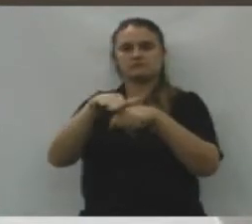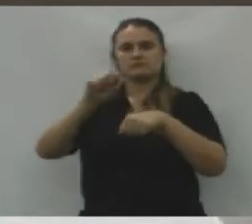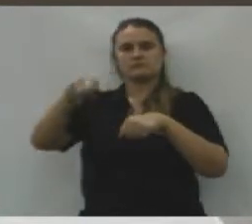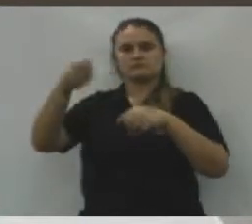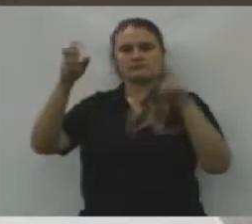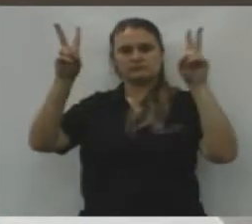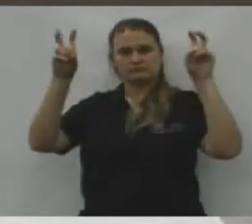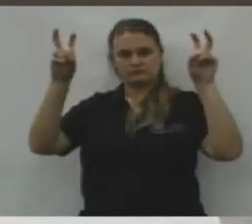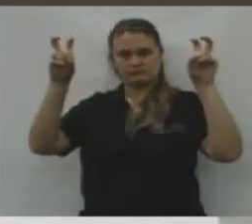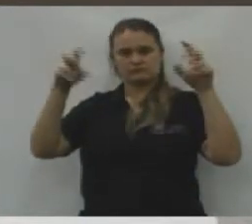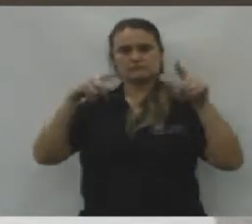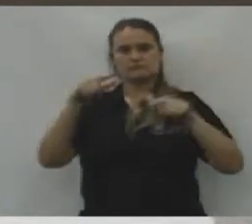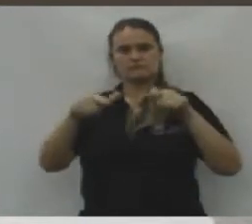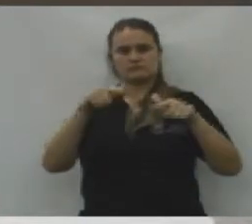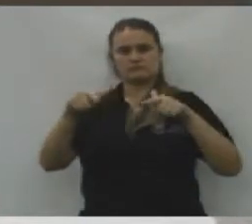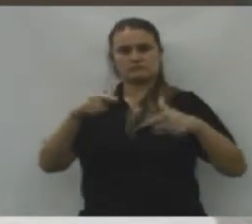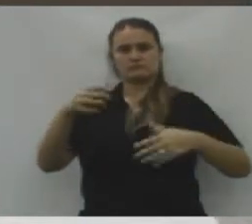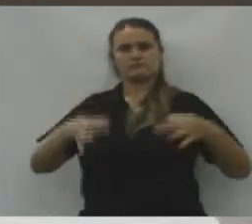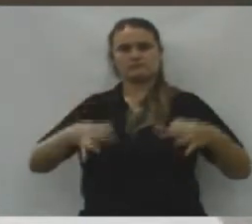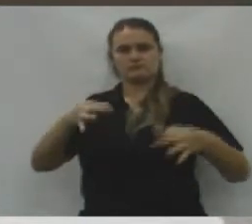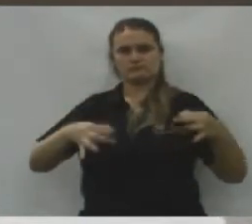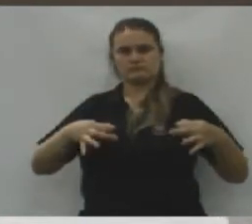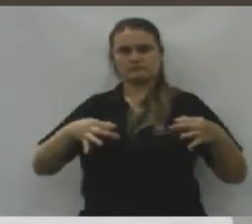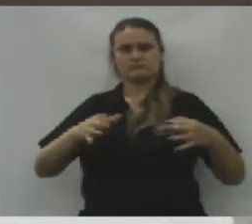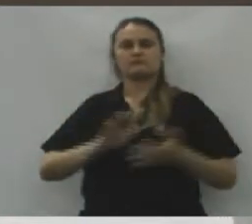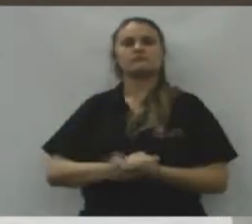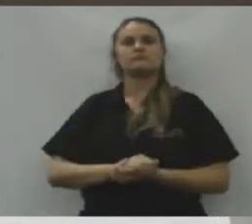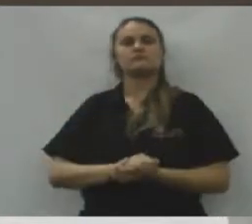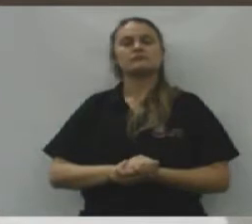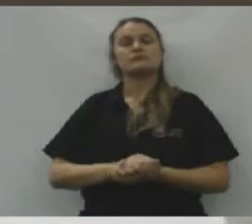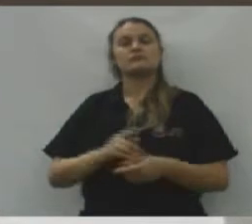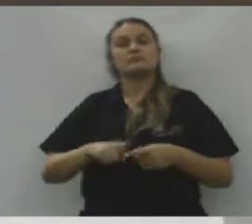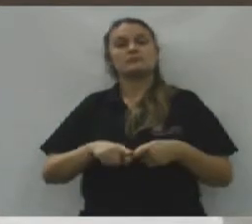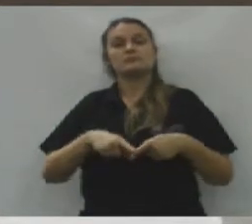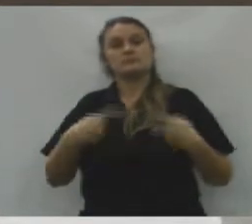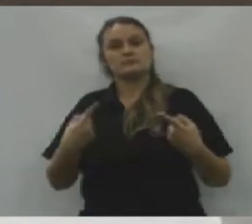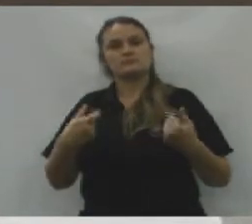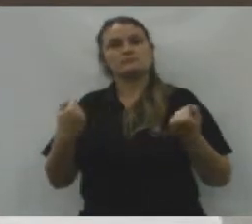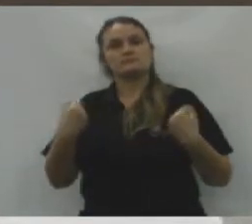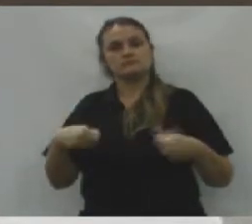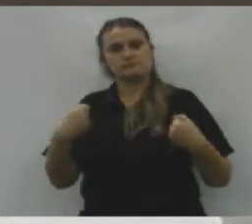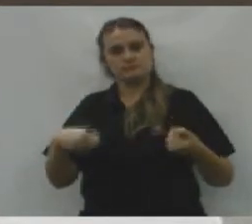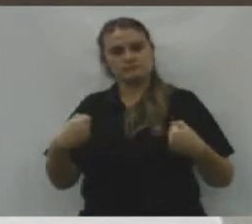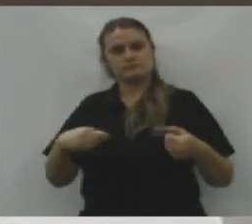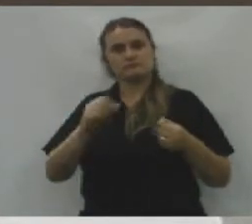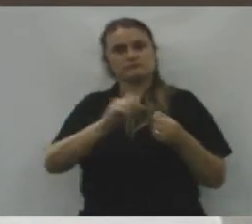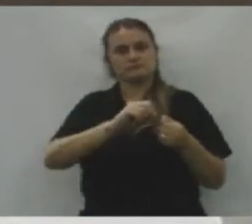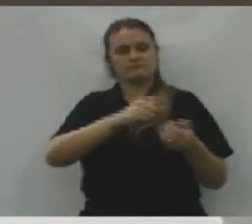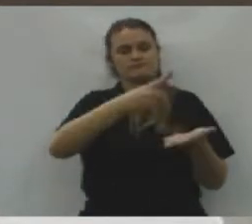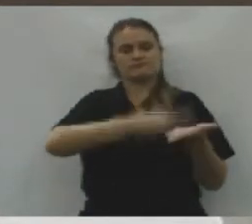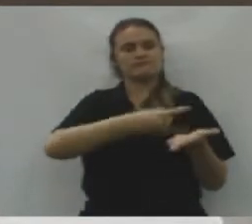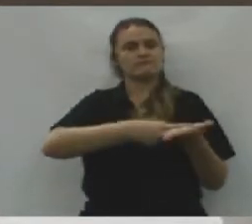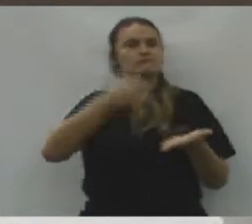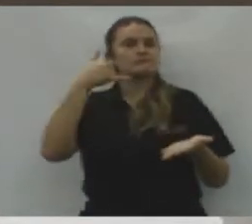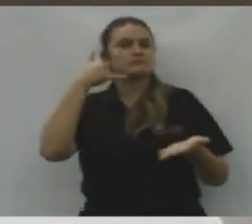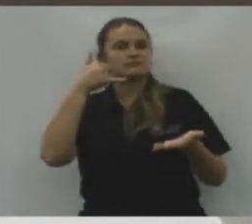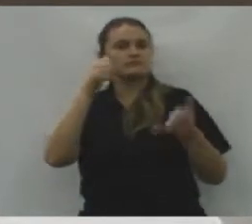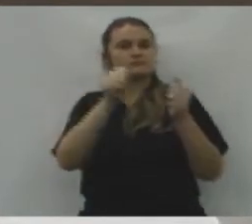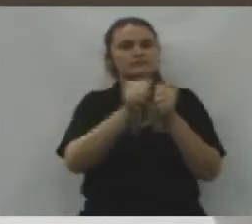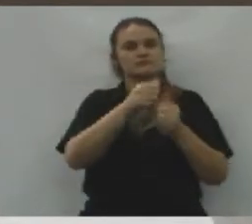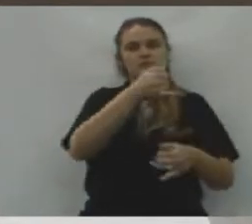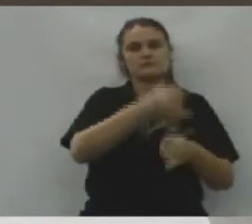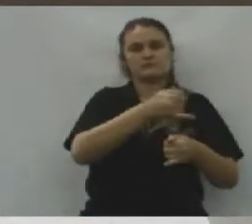pertinentes ao serviço forense local. Para tanto, será necessário agendamento prévio junto à